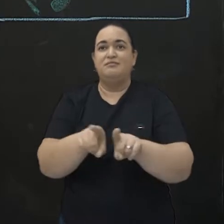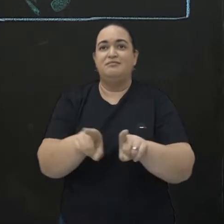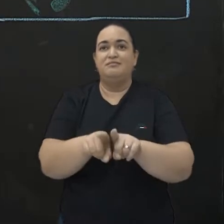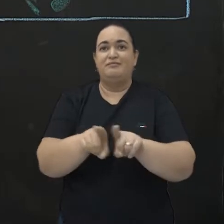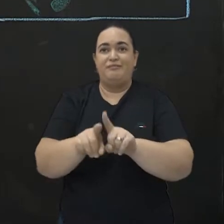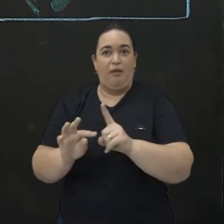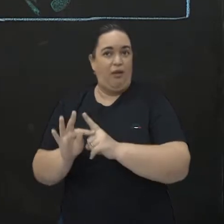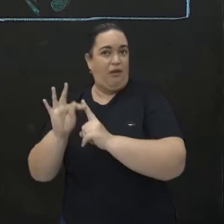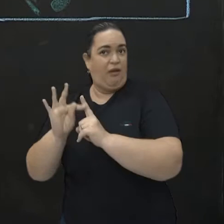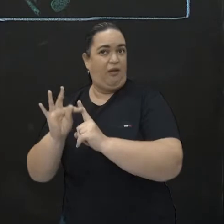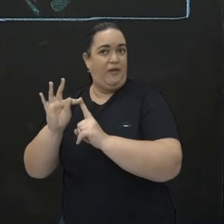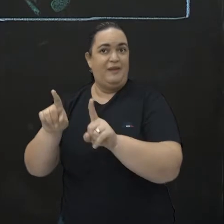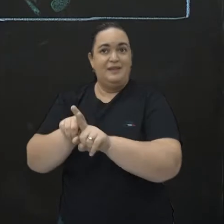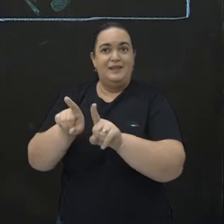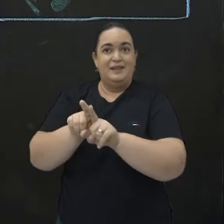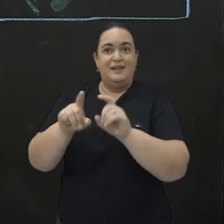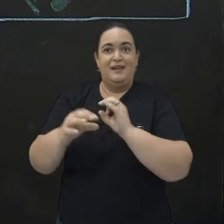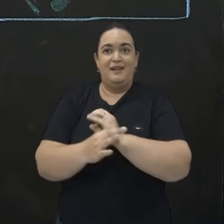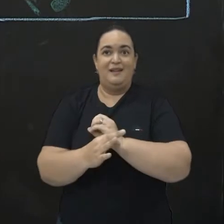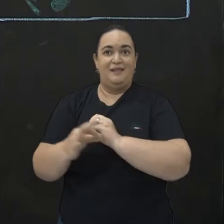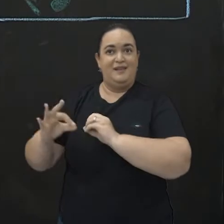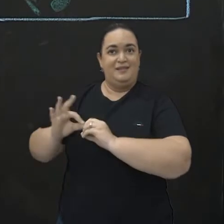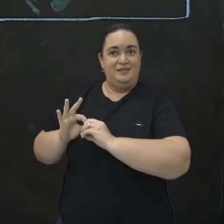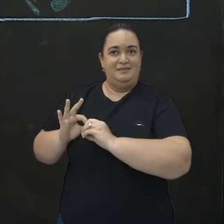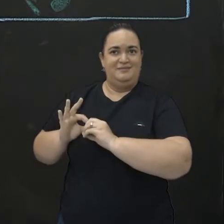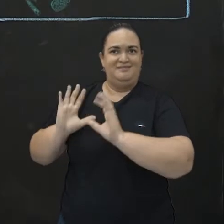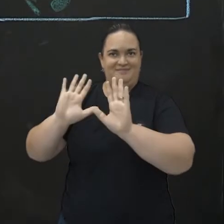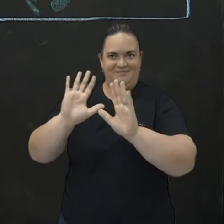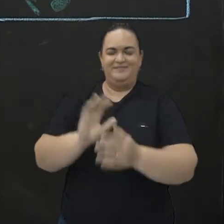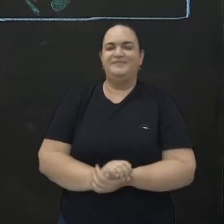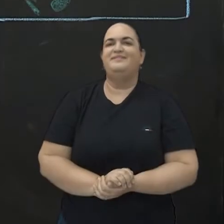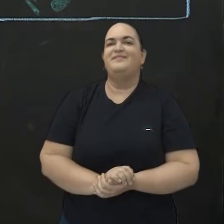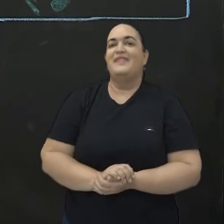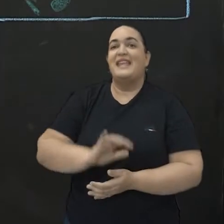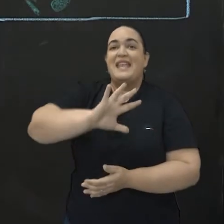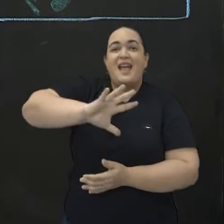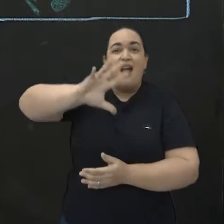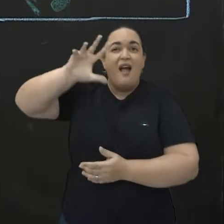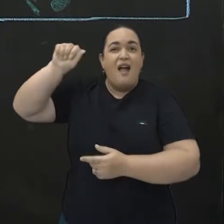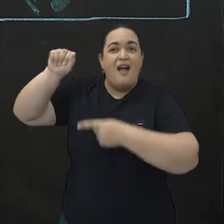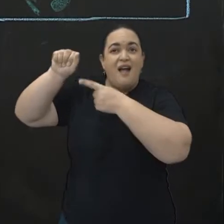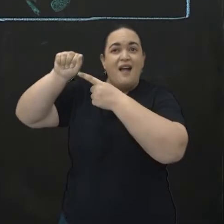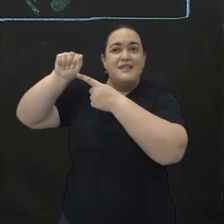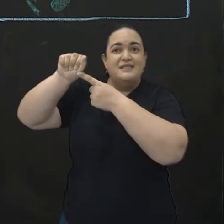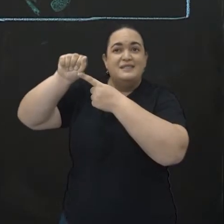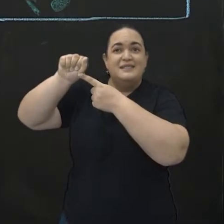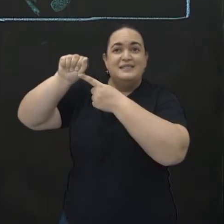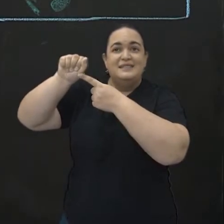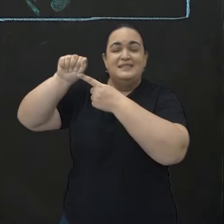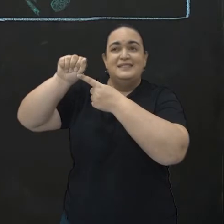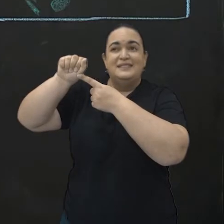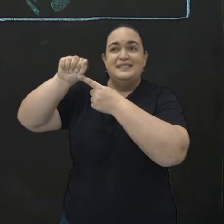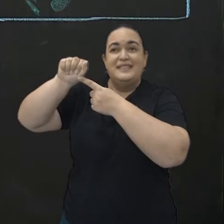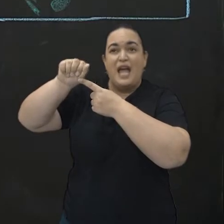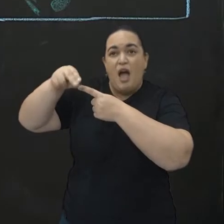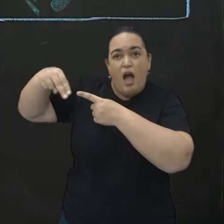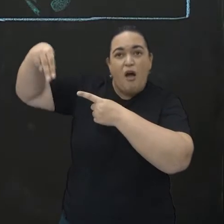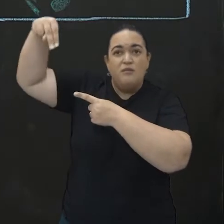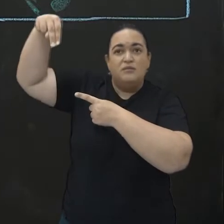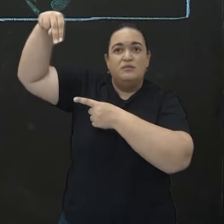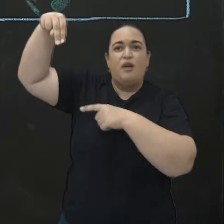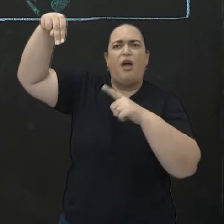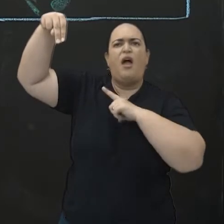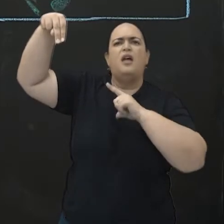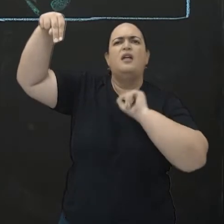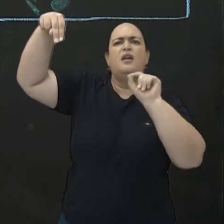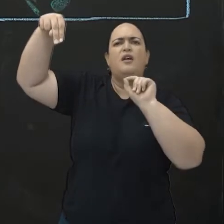então essa situação. Na Ásia Setentrional, na parte mais ao norte da Ásia, vamos ter a característica do clima